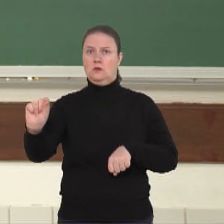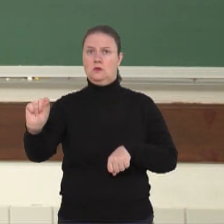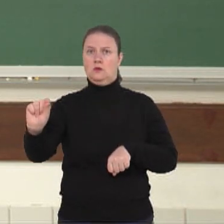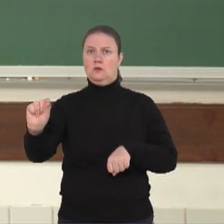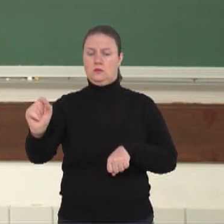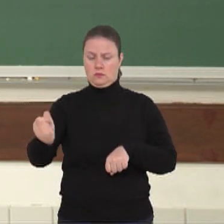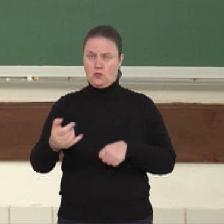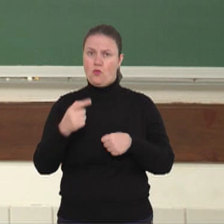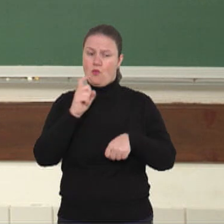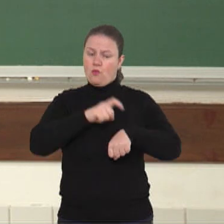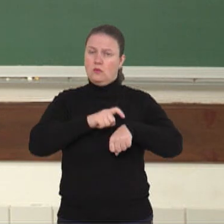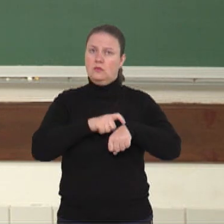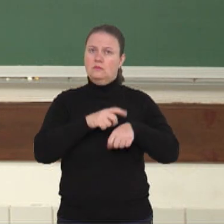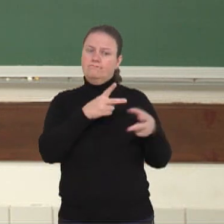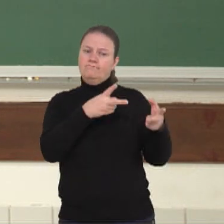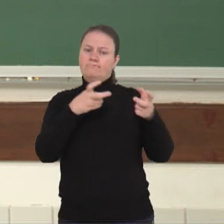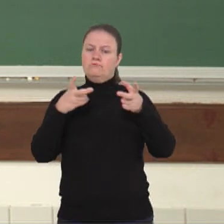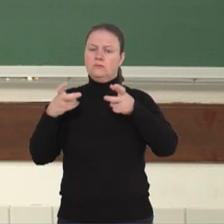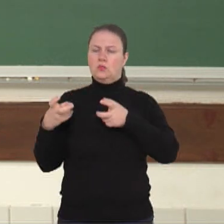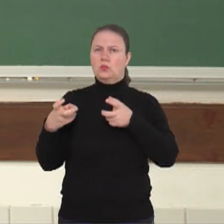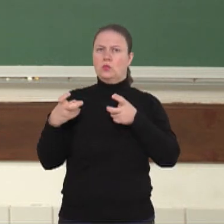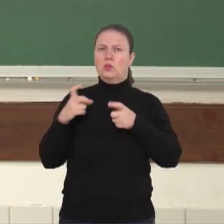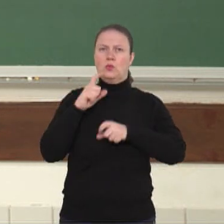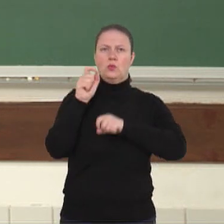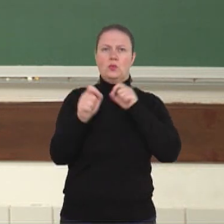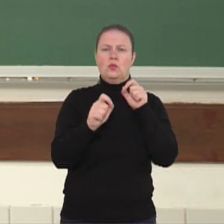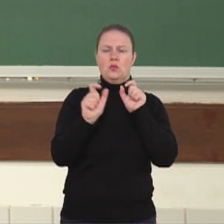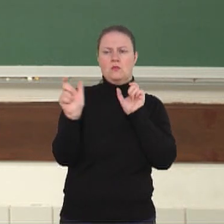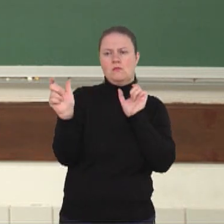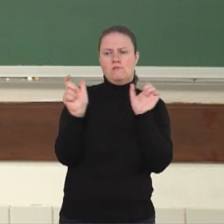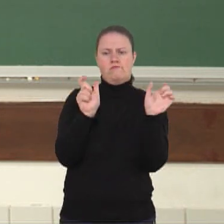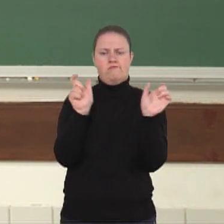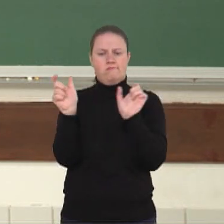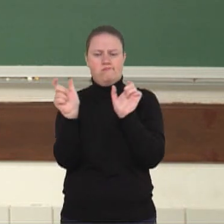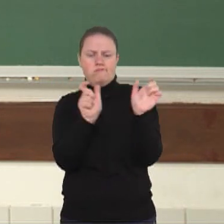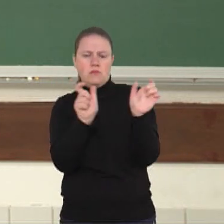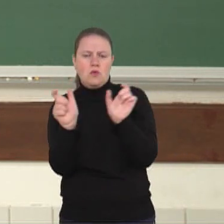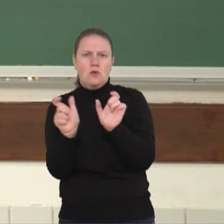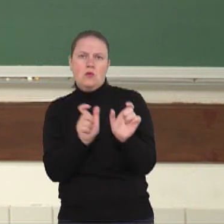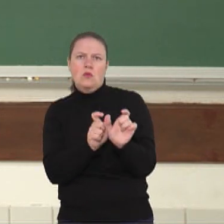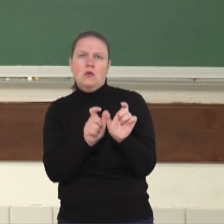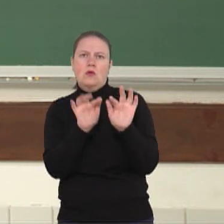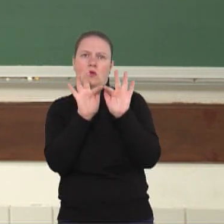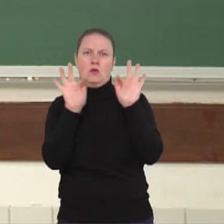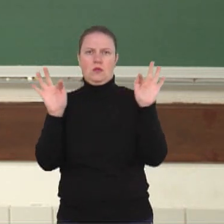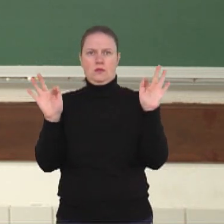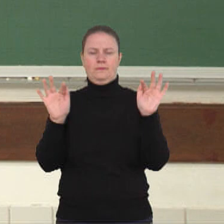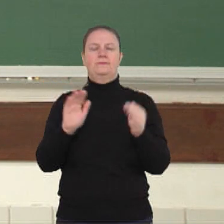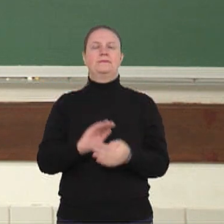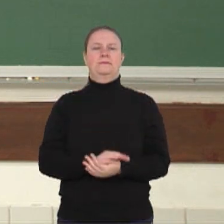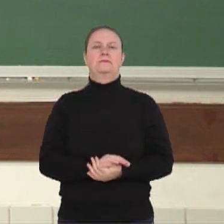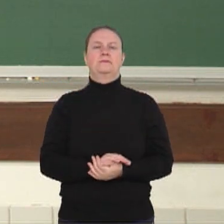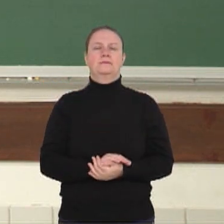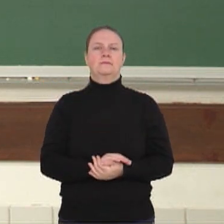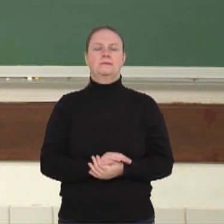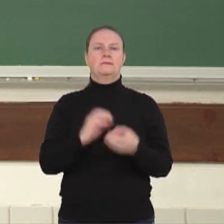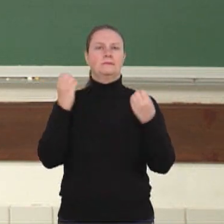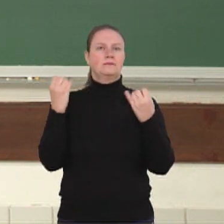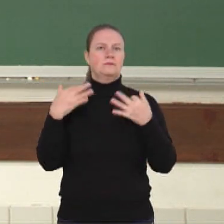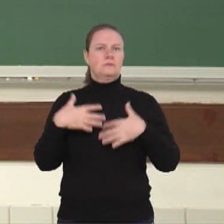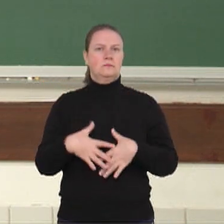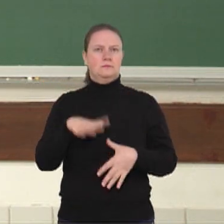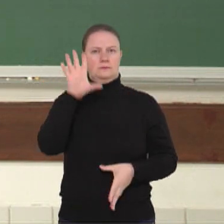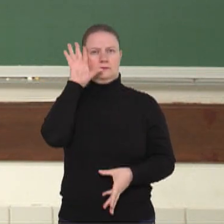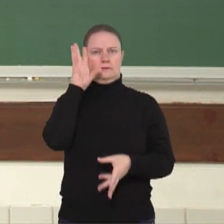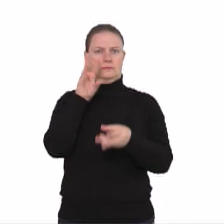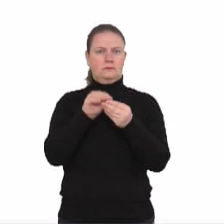a gente perceber os lugares das palavras e dos termos na oração, certo? Então a gente vai falar sobre isso